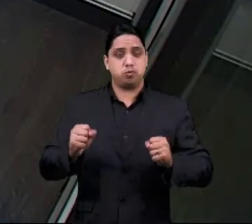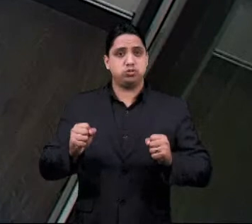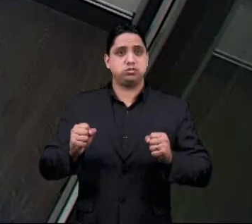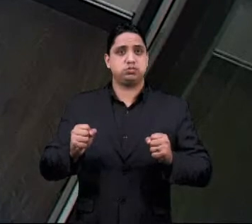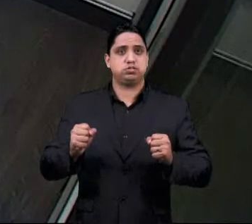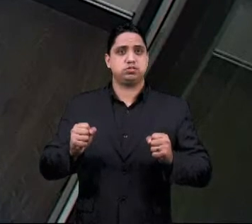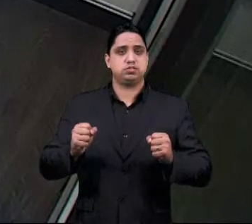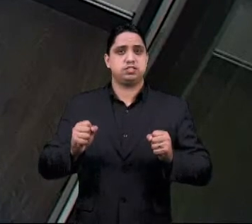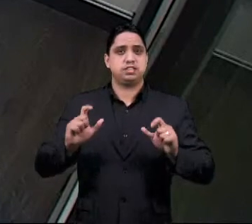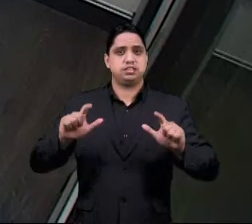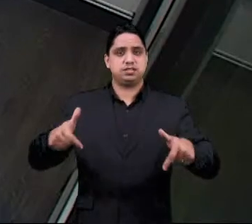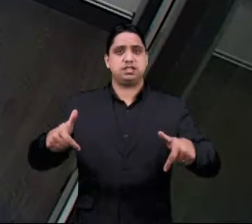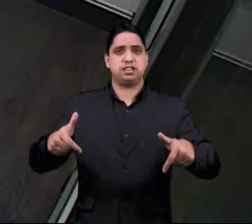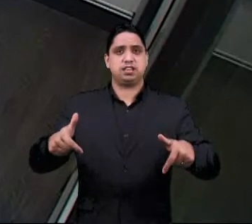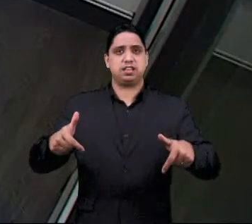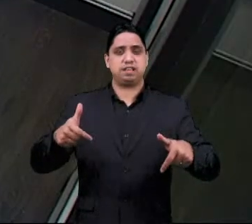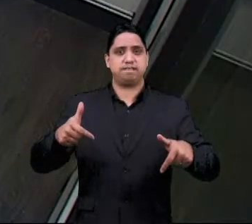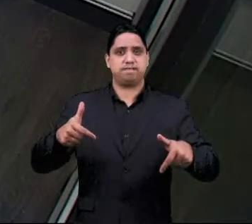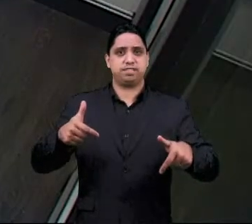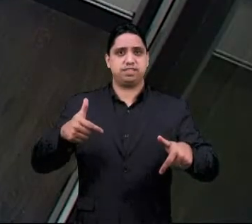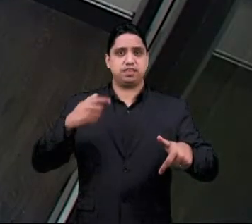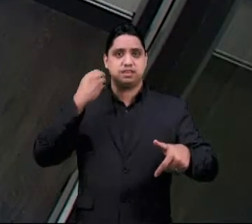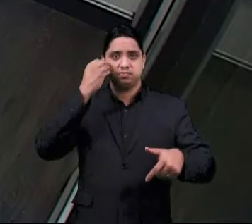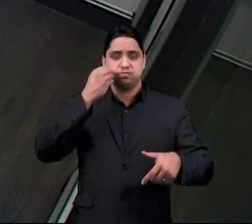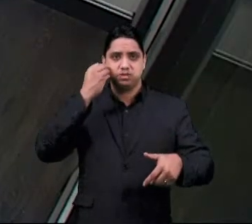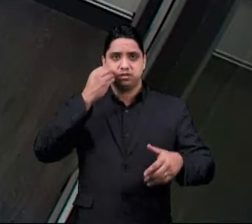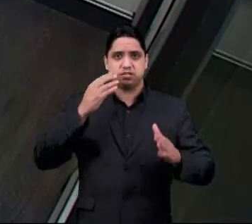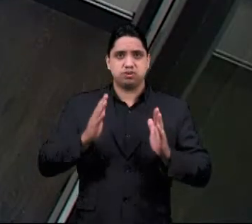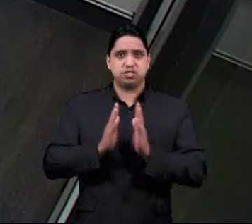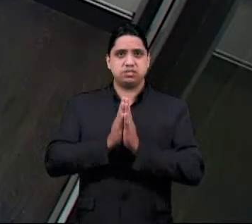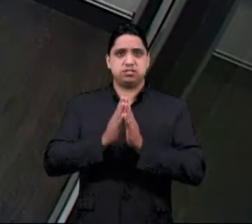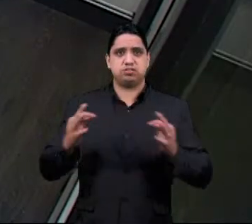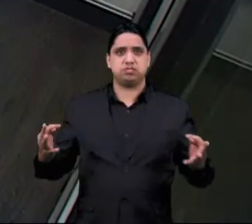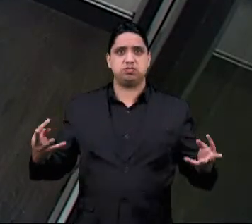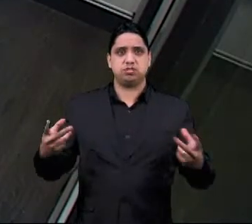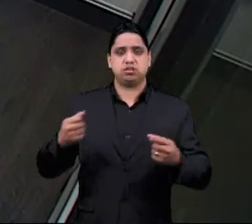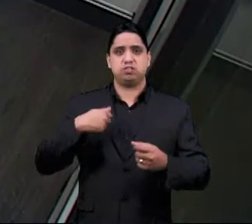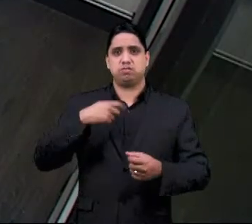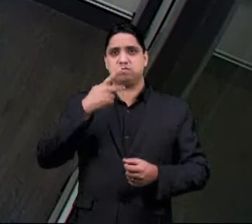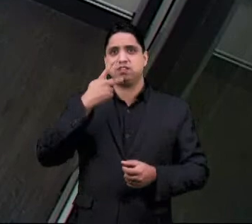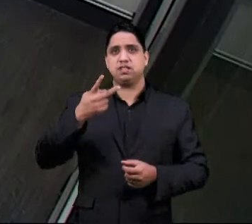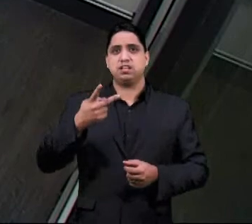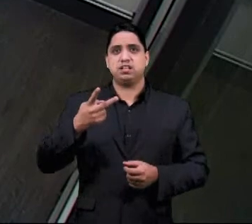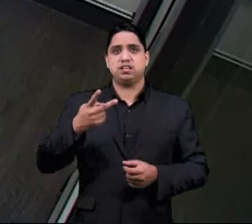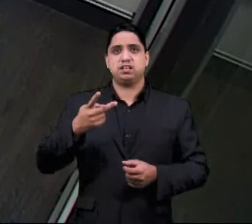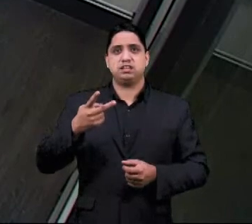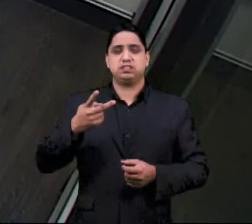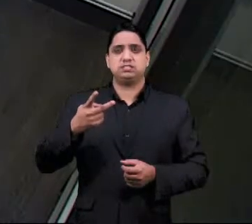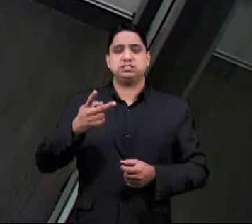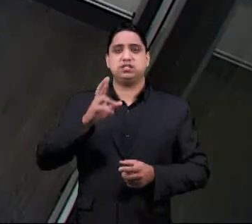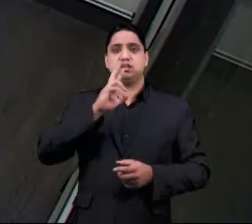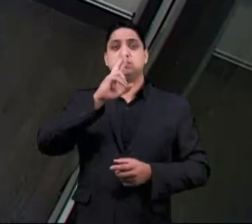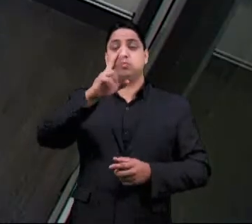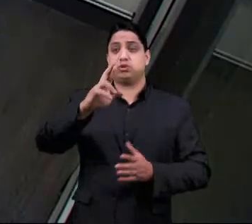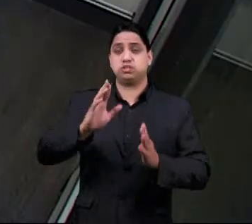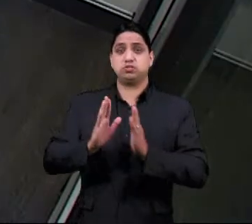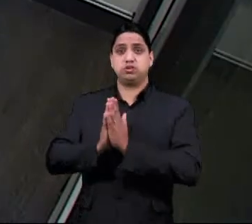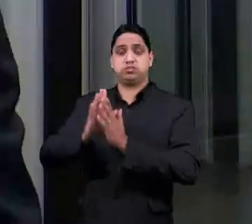efeitos. A experiência da oração, todas as experiências que eu contei aqui, foi através de resposta às